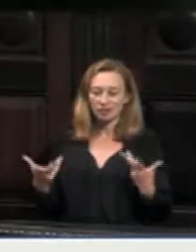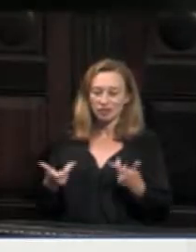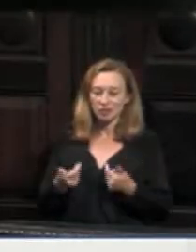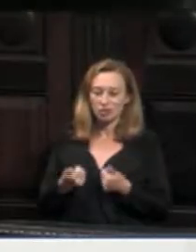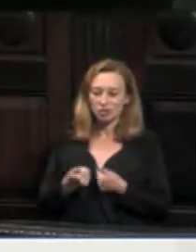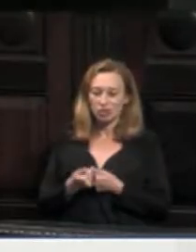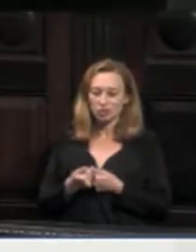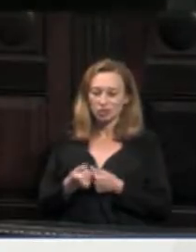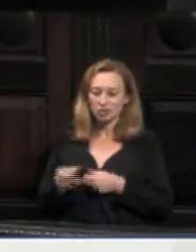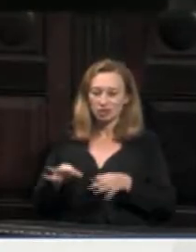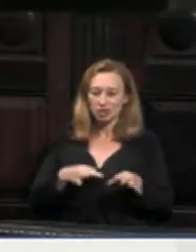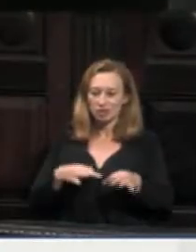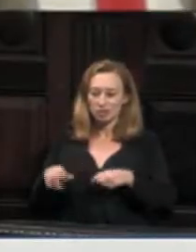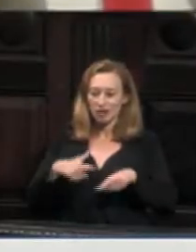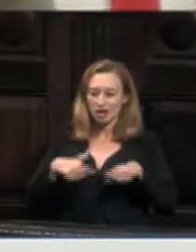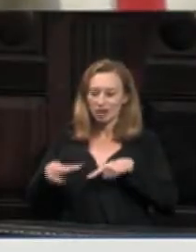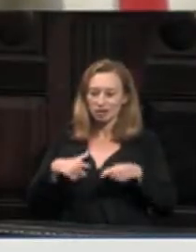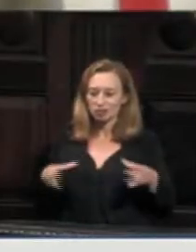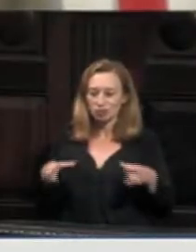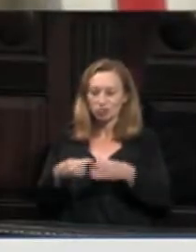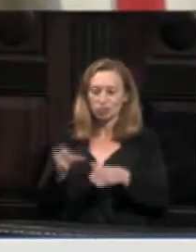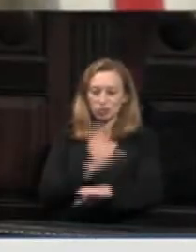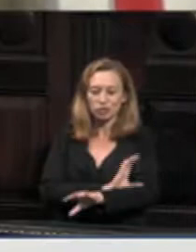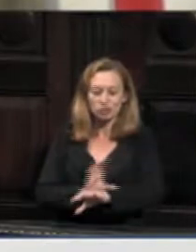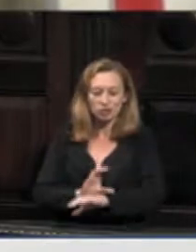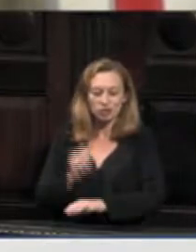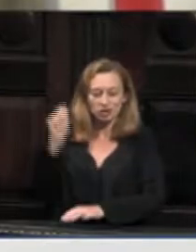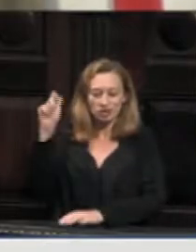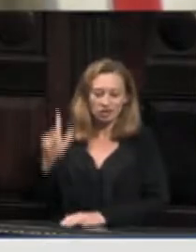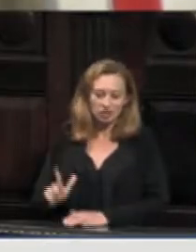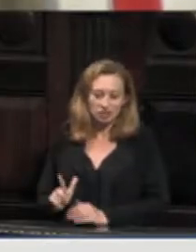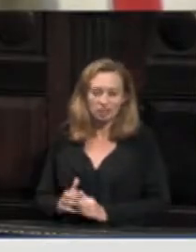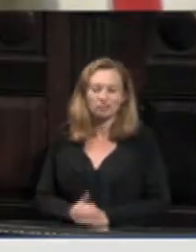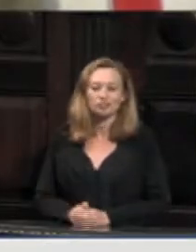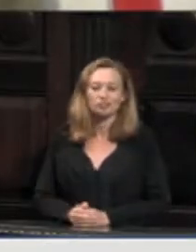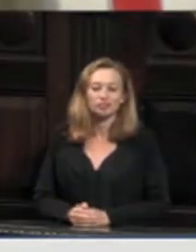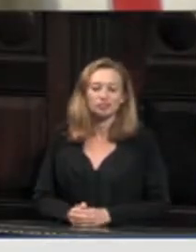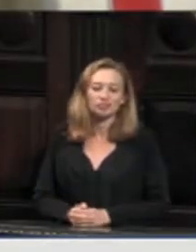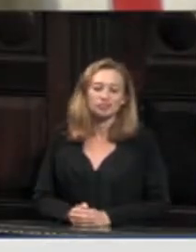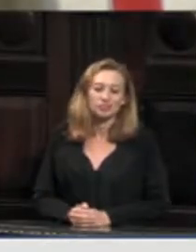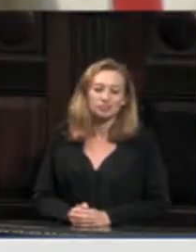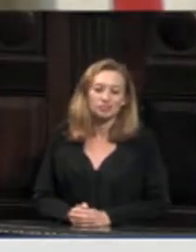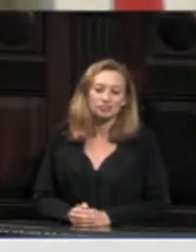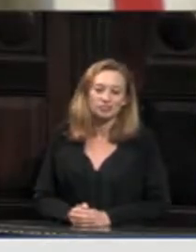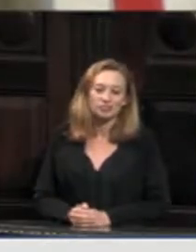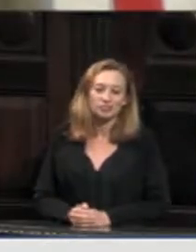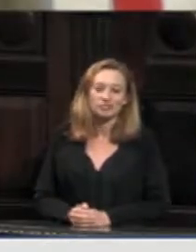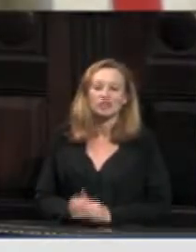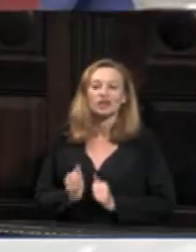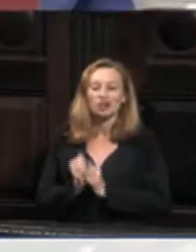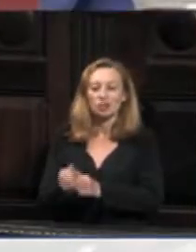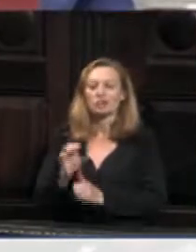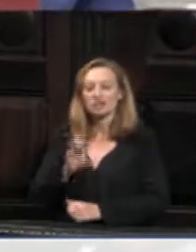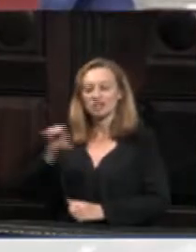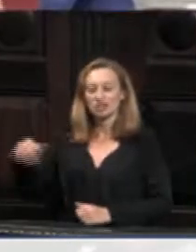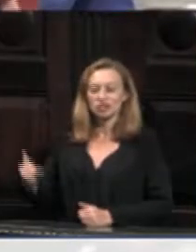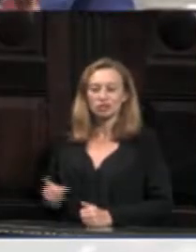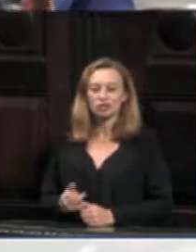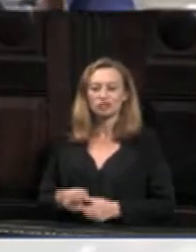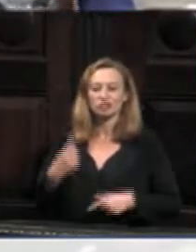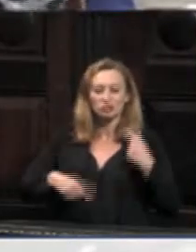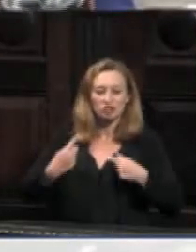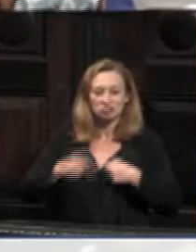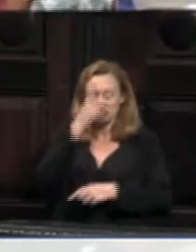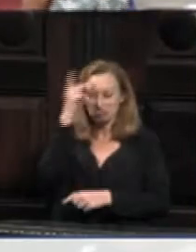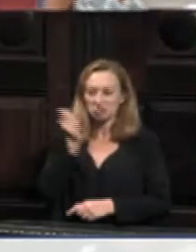Lazzaroni. Pela Comissão de Orçamento e Finanças, deputado Gustavo Tutuca. Acompanha a CCJ, favorável. Com os pareceres emitidos em discussão,